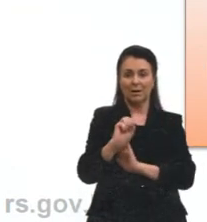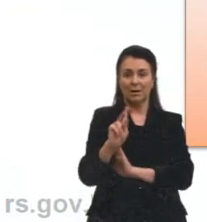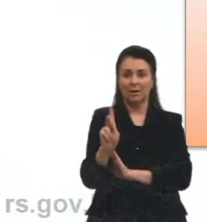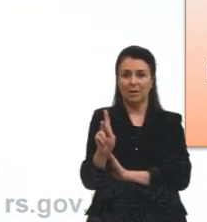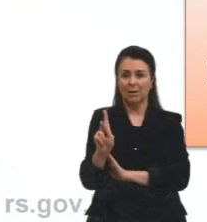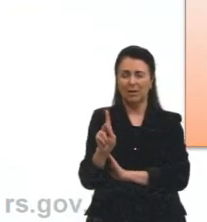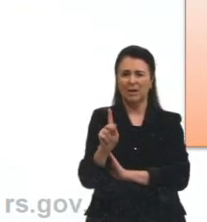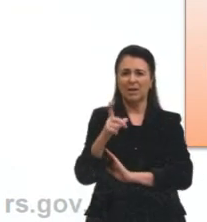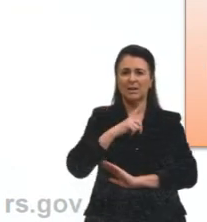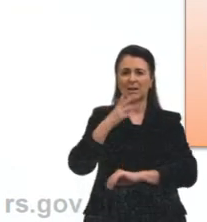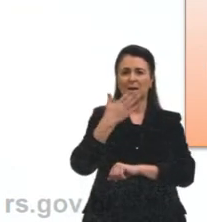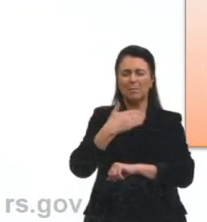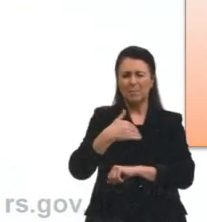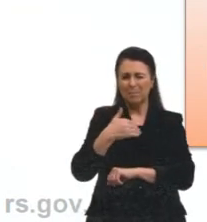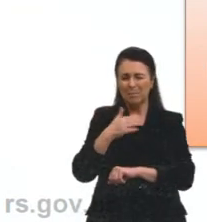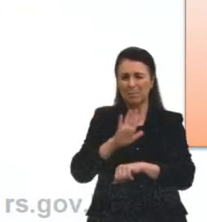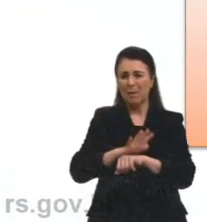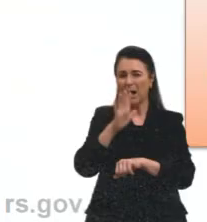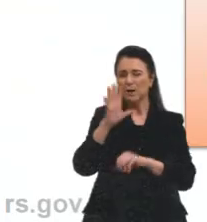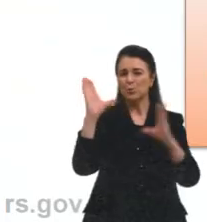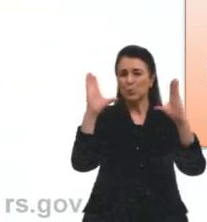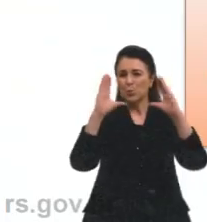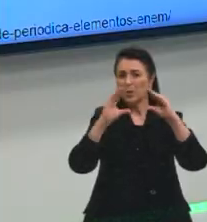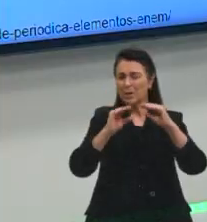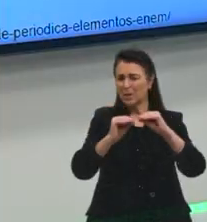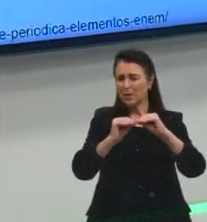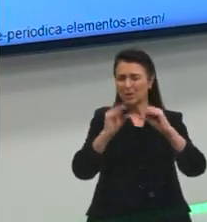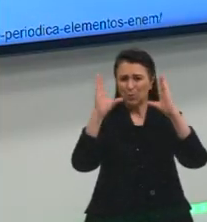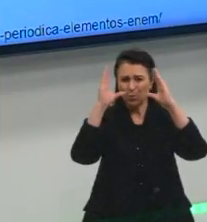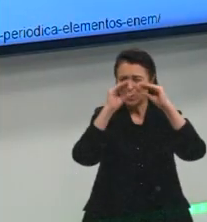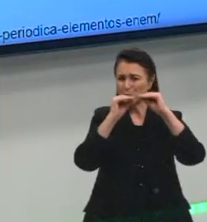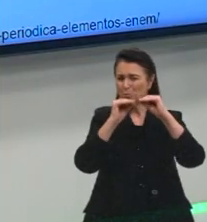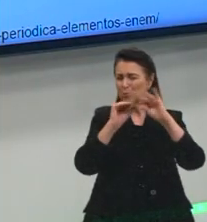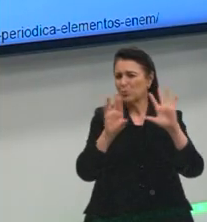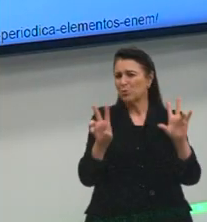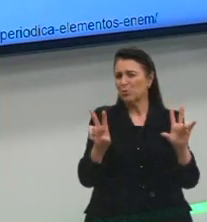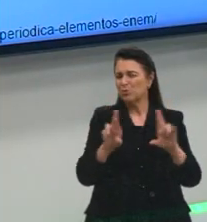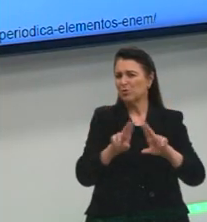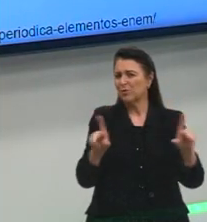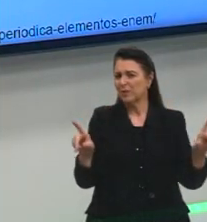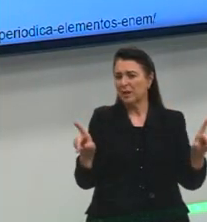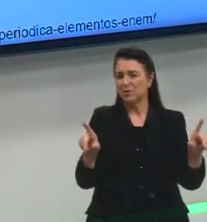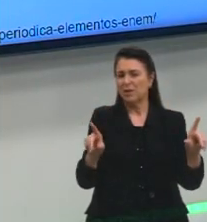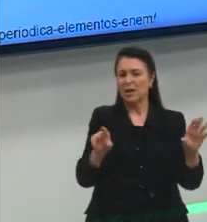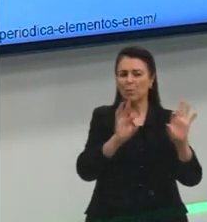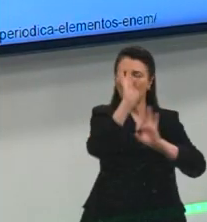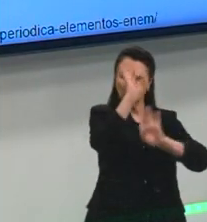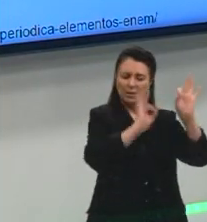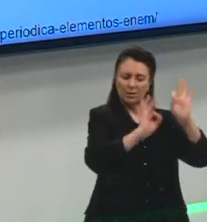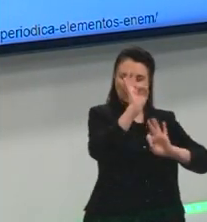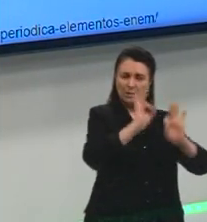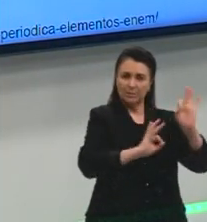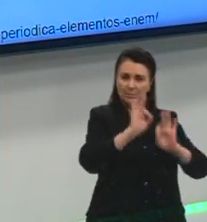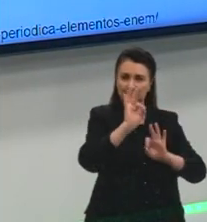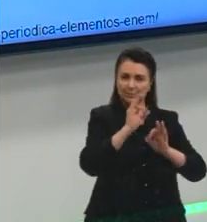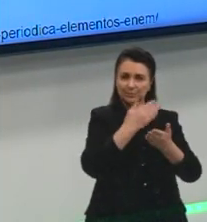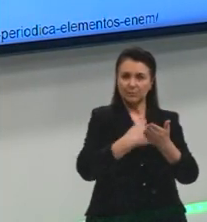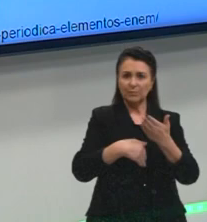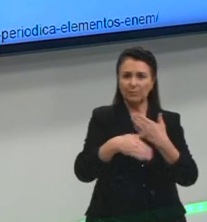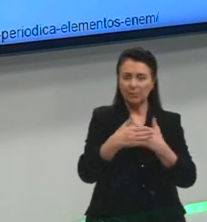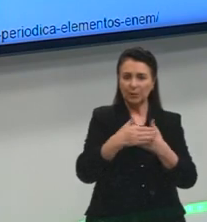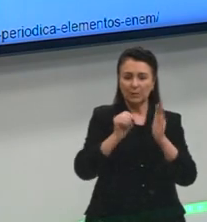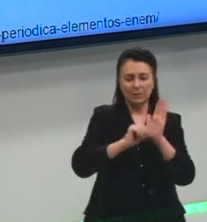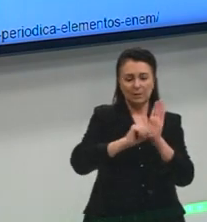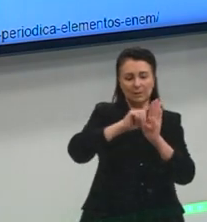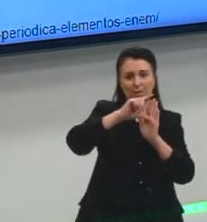aqui eu trouxe um resumo um resumo diferente aqui estamos uns esquemas não é um esquema de todos os crescentes e